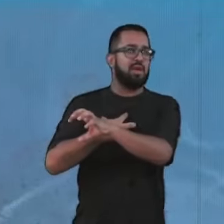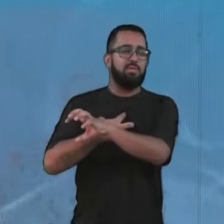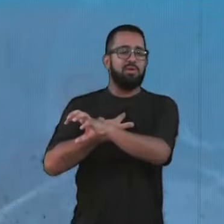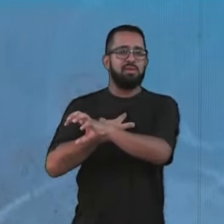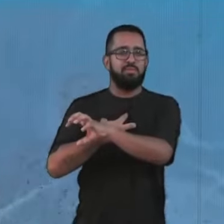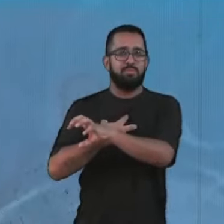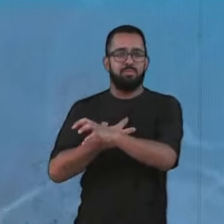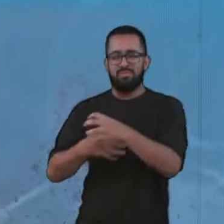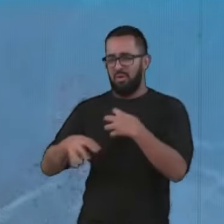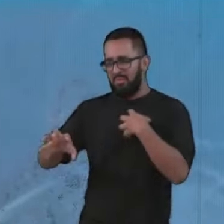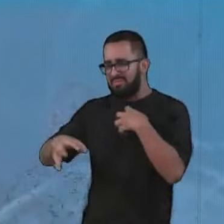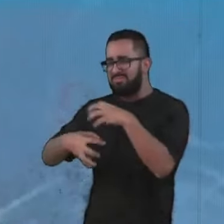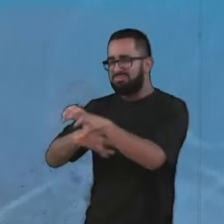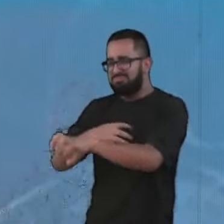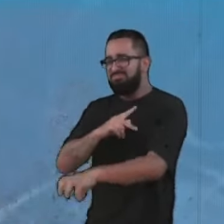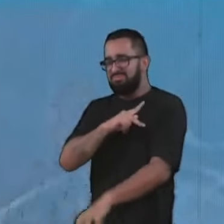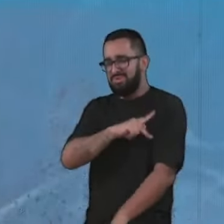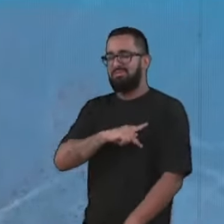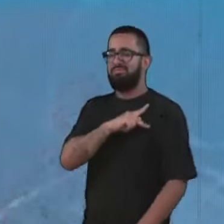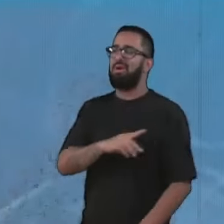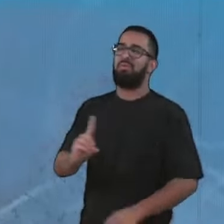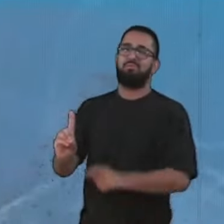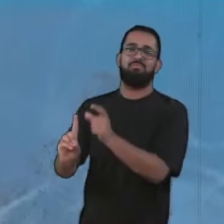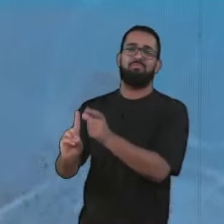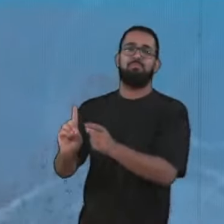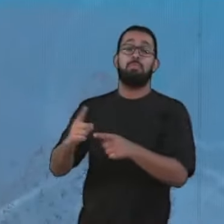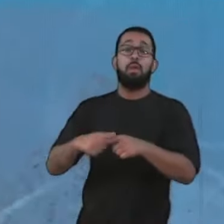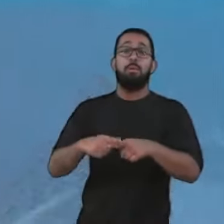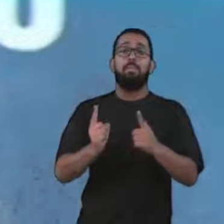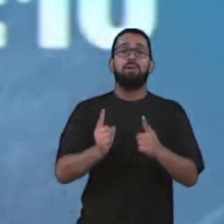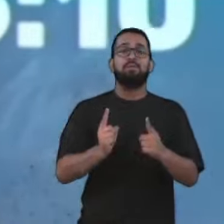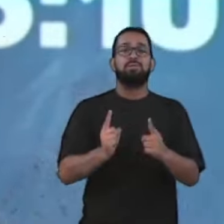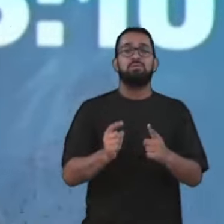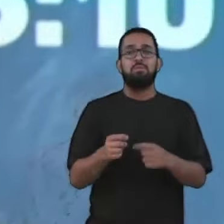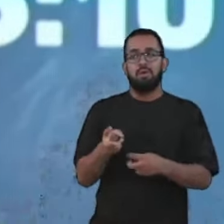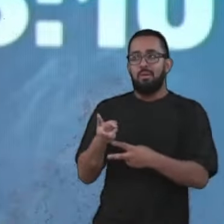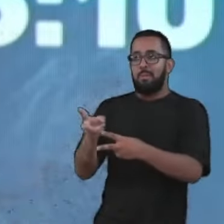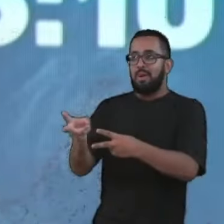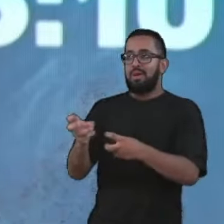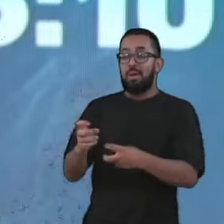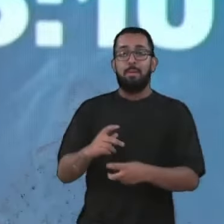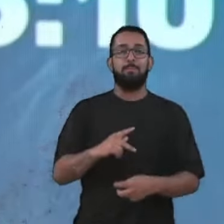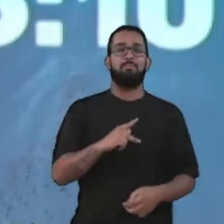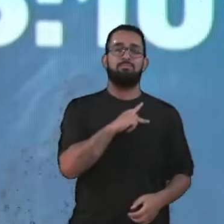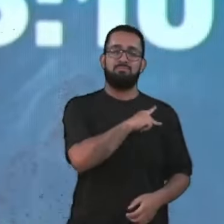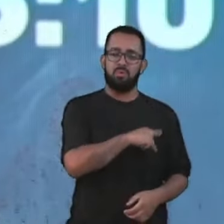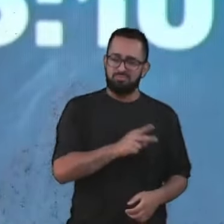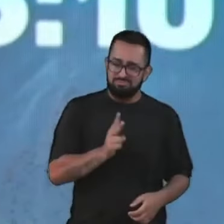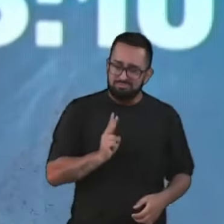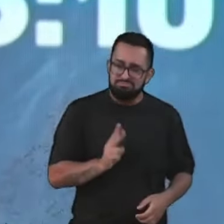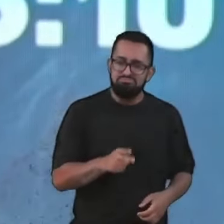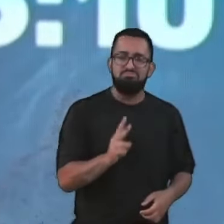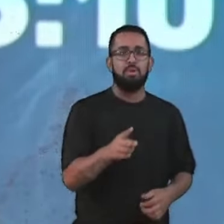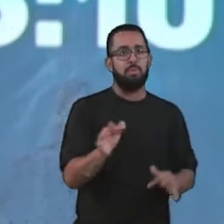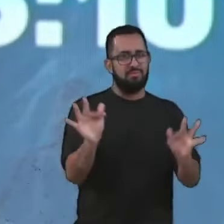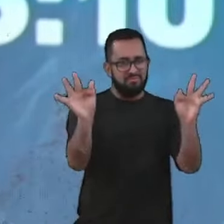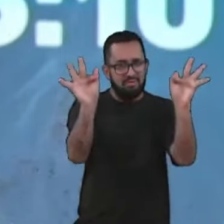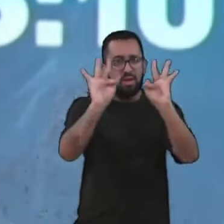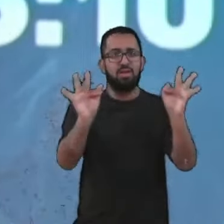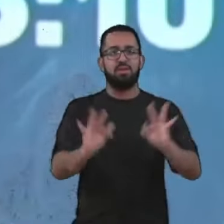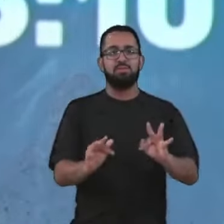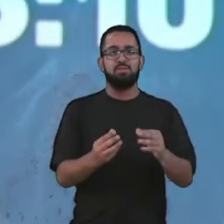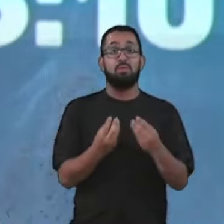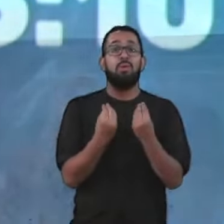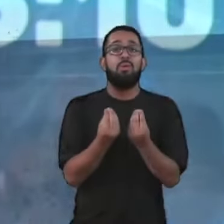boa para ele. Mas ele diz: mas sempre alegres. Como pobres, mas